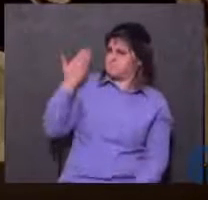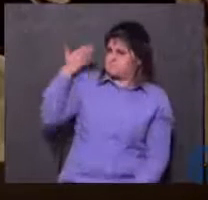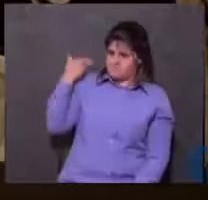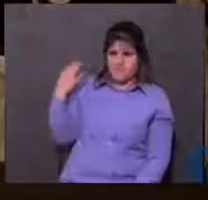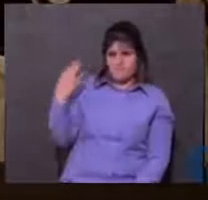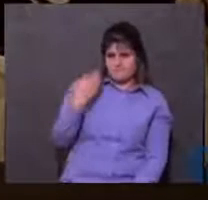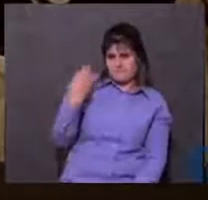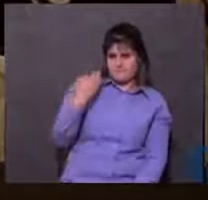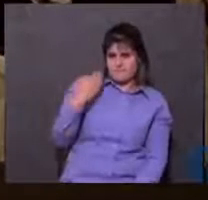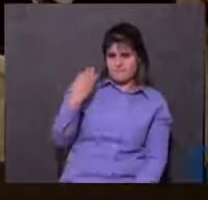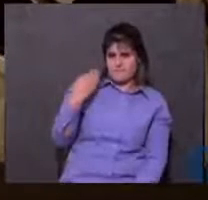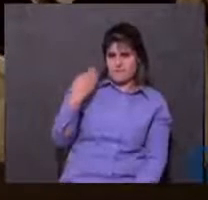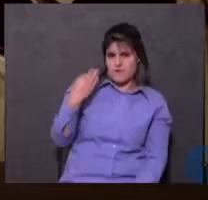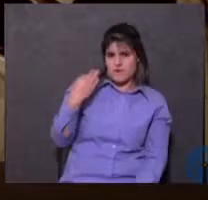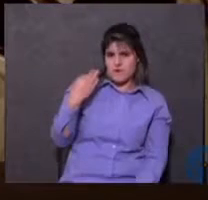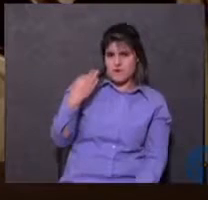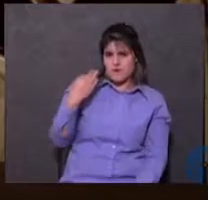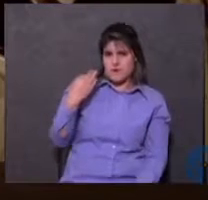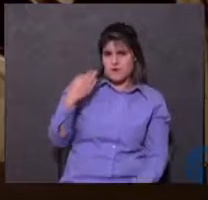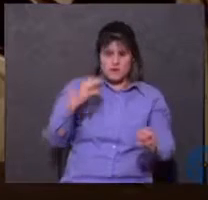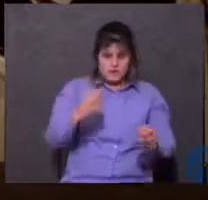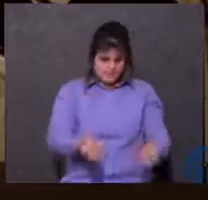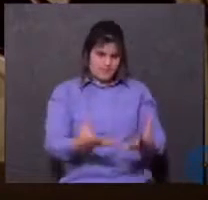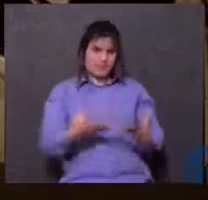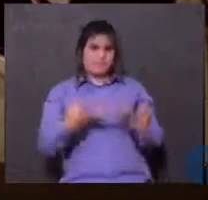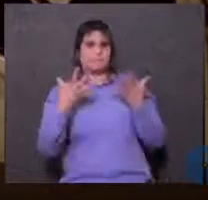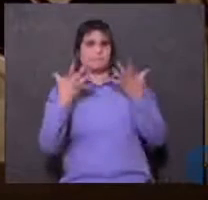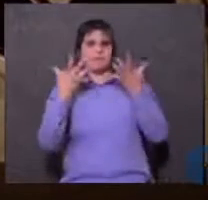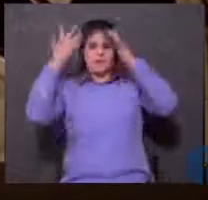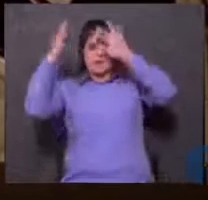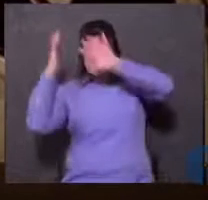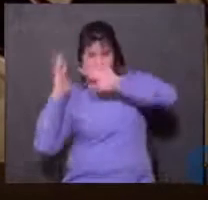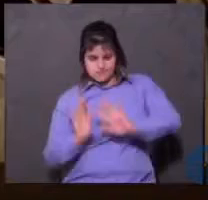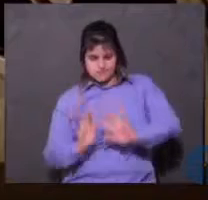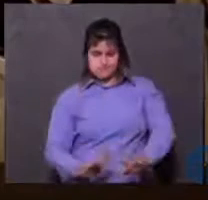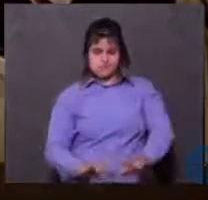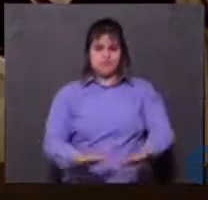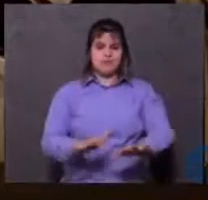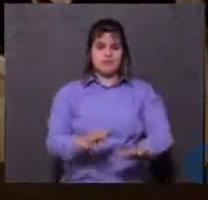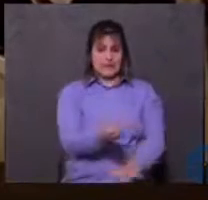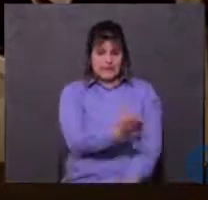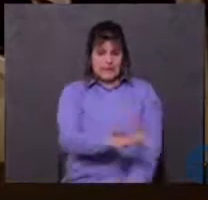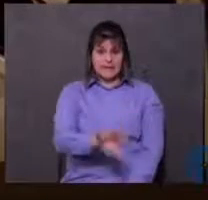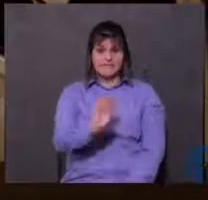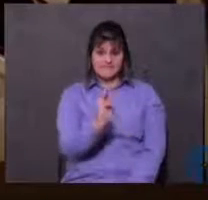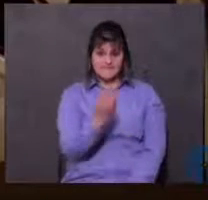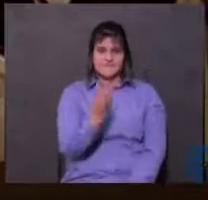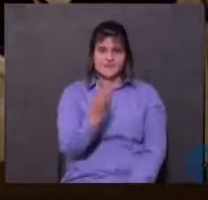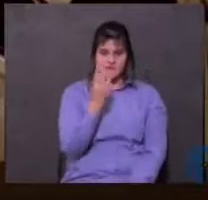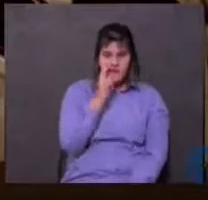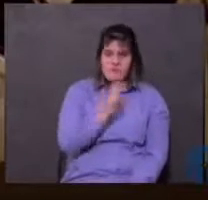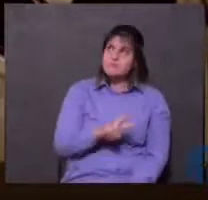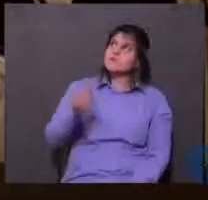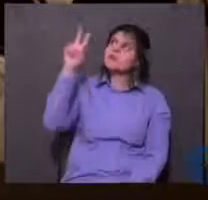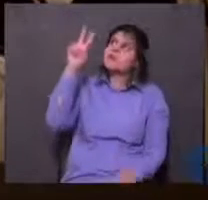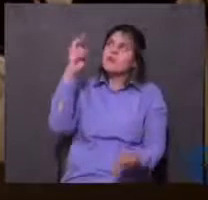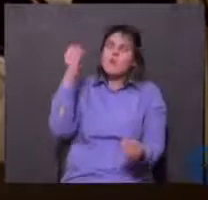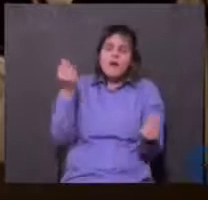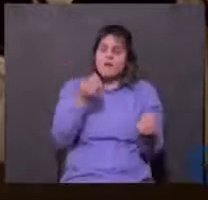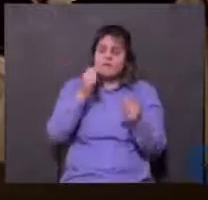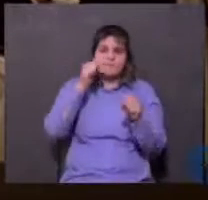O reflexo pareceu penetrar a terra e os pastorinhos viram como que um mar de fogo.